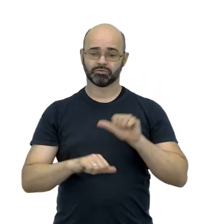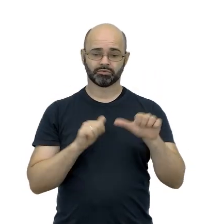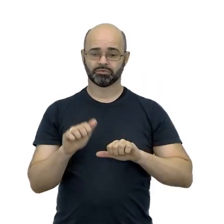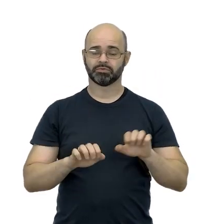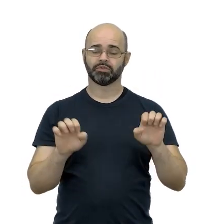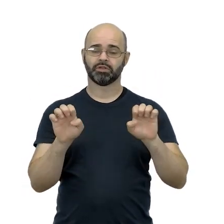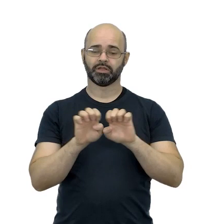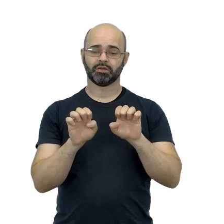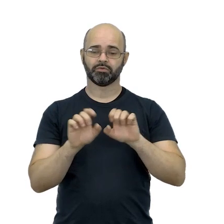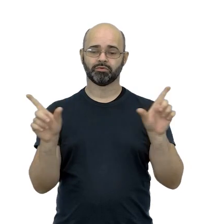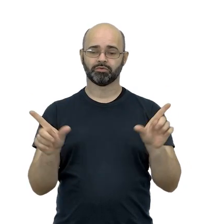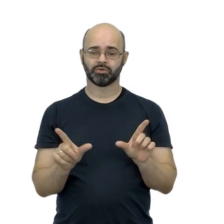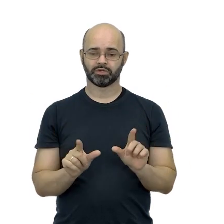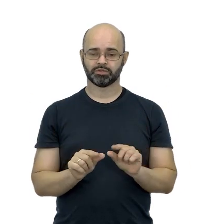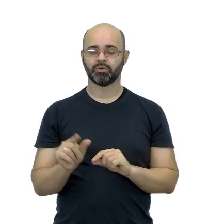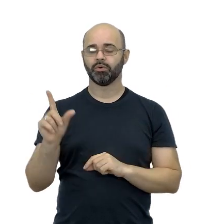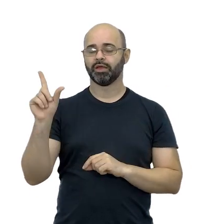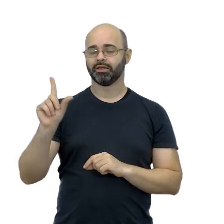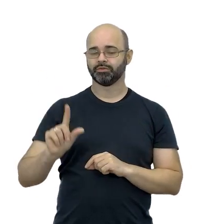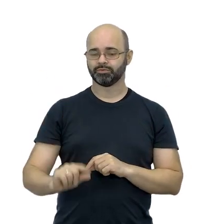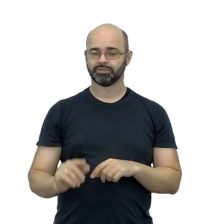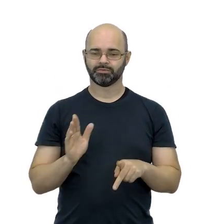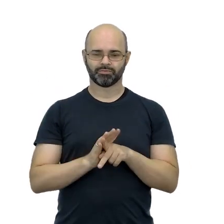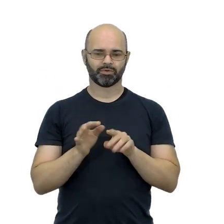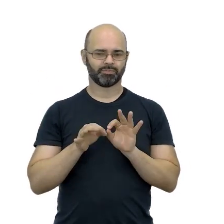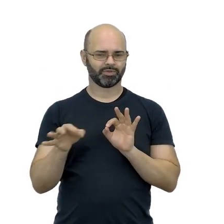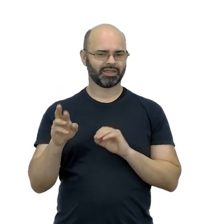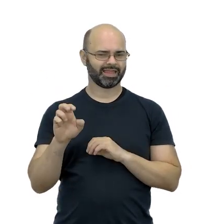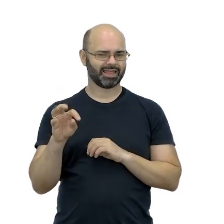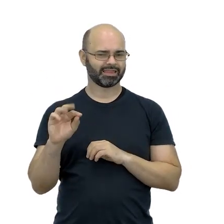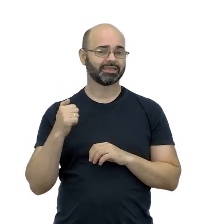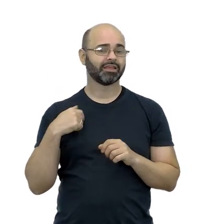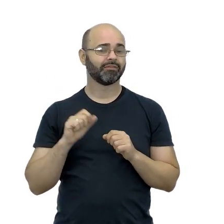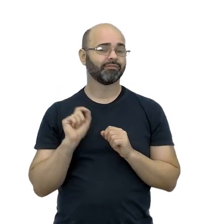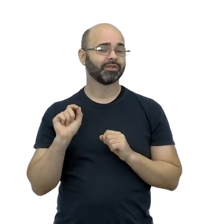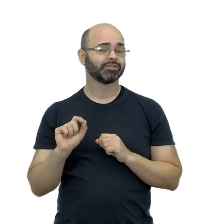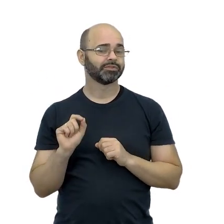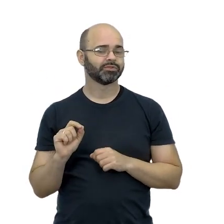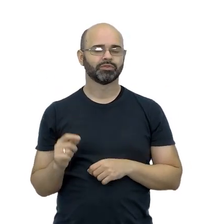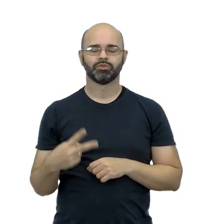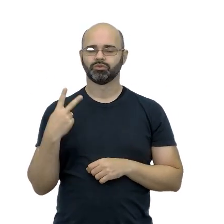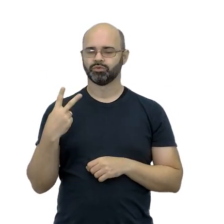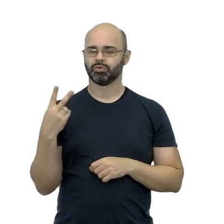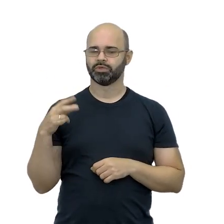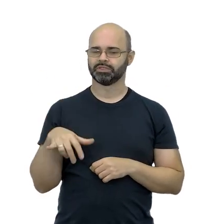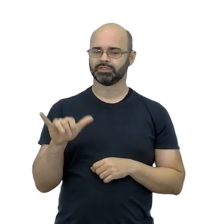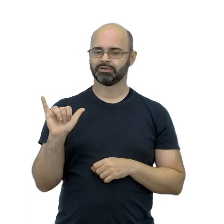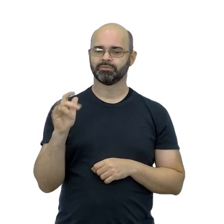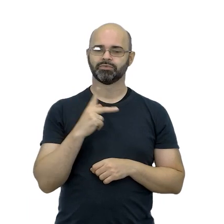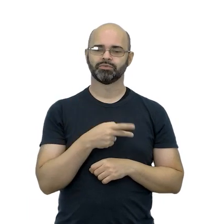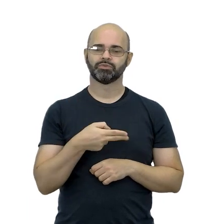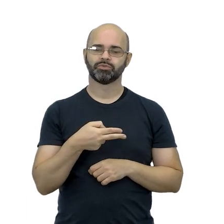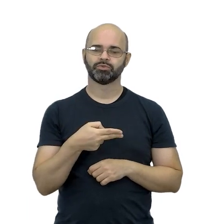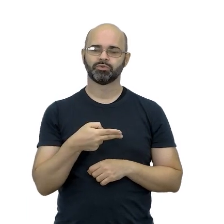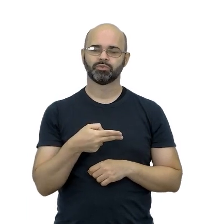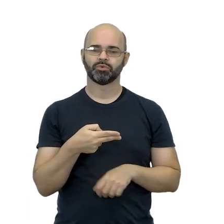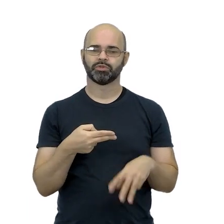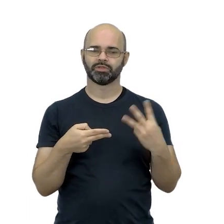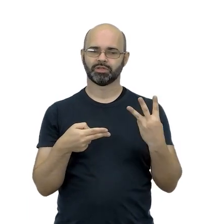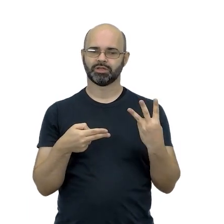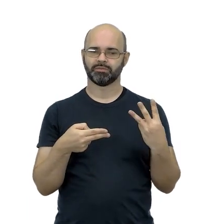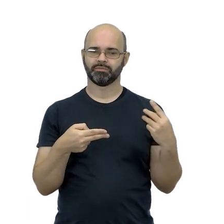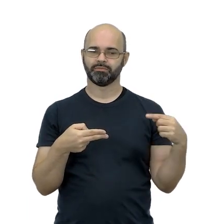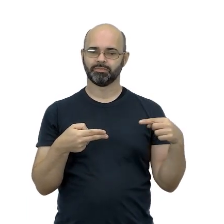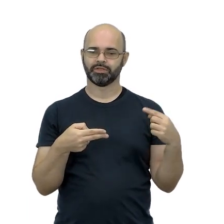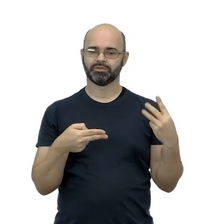equação reduzida da reta, eu vou fazer o quê? Vou fazer que 2y vai ser igual a quem? A menos 3x menos